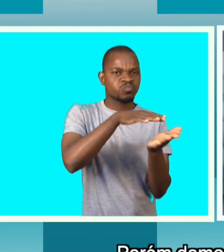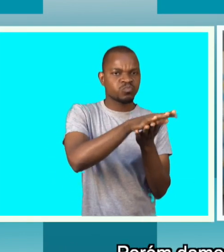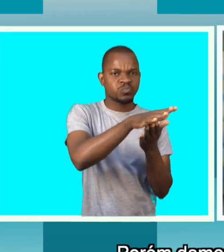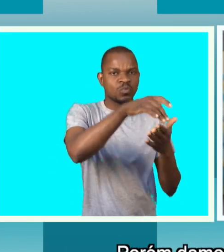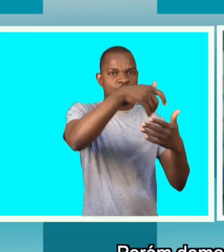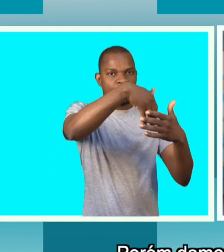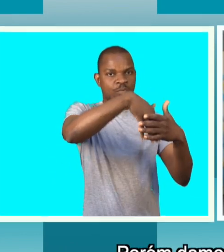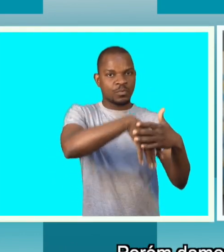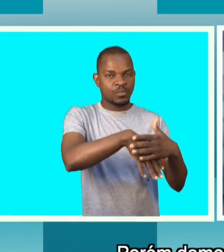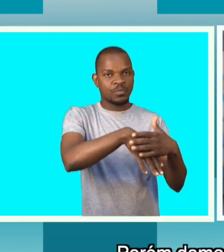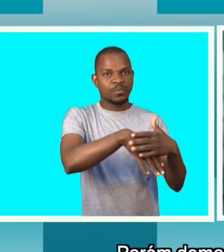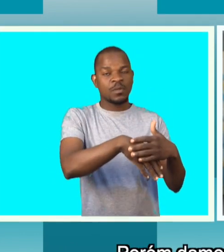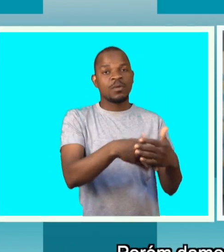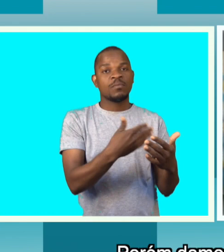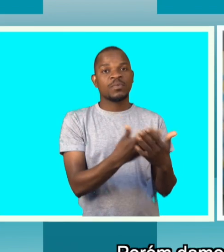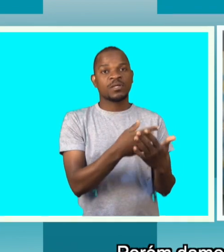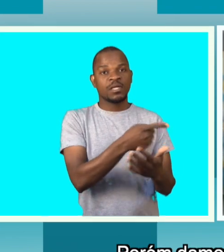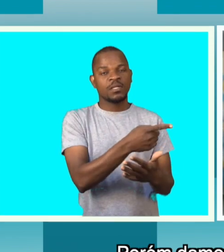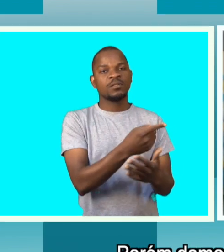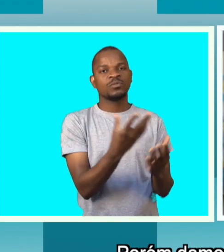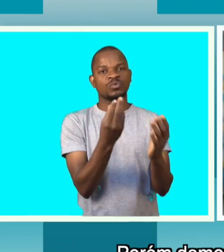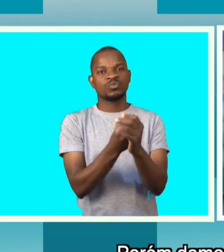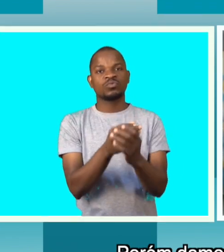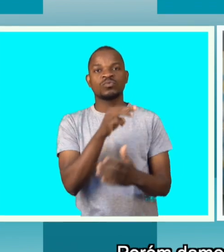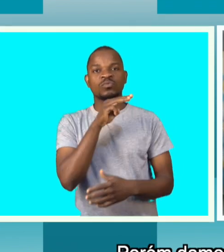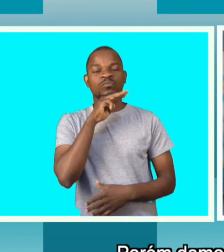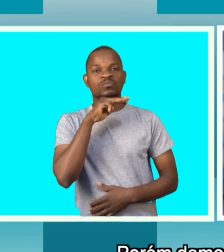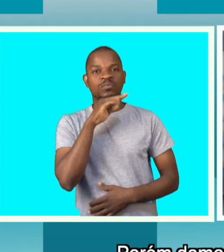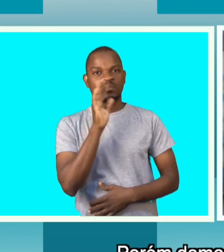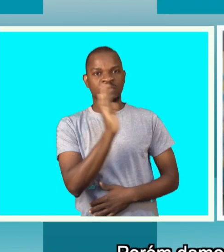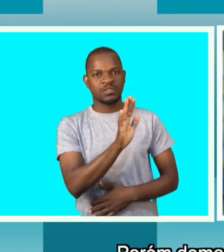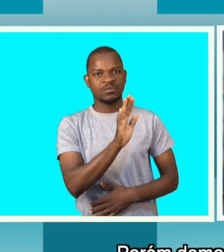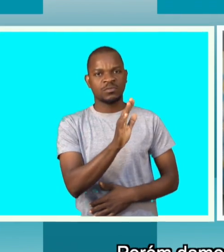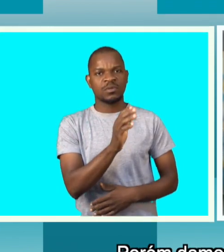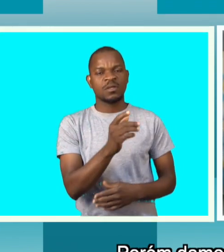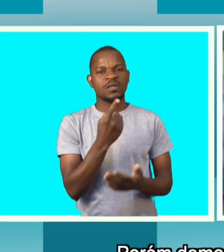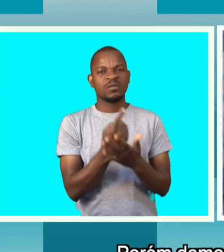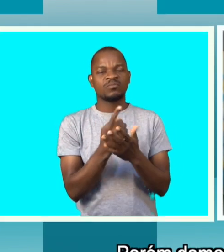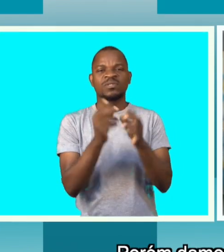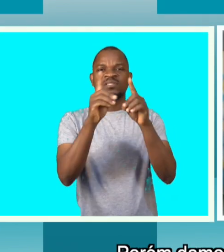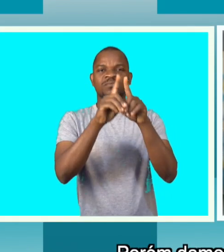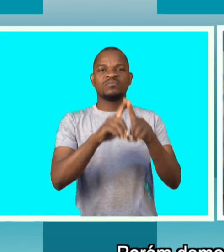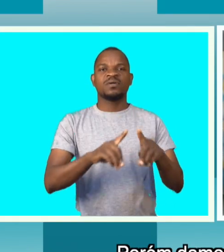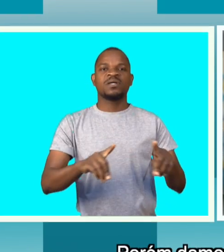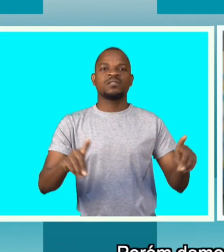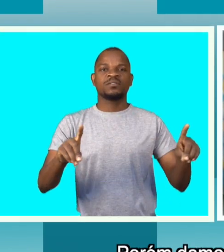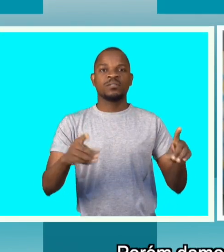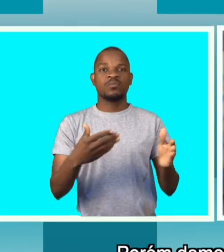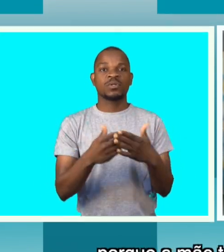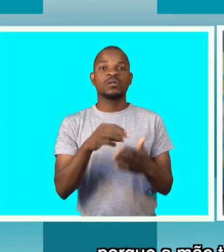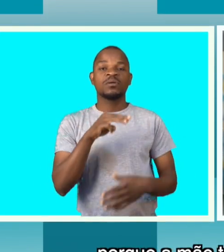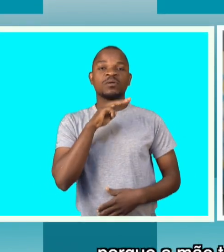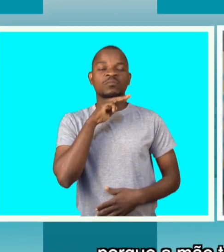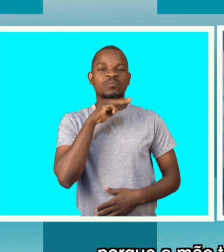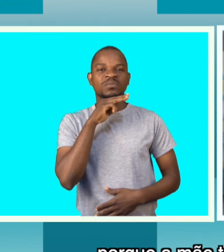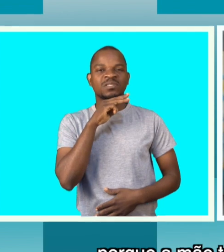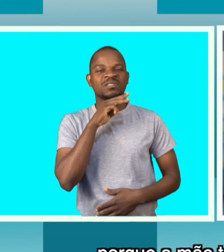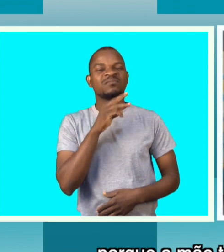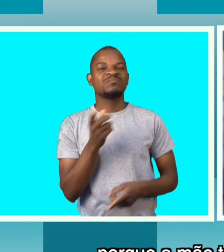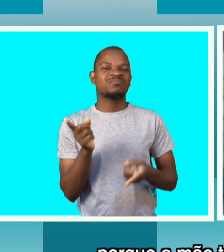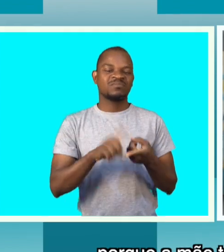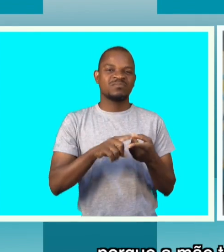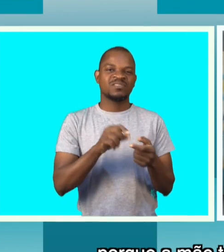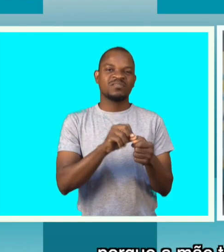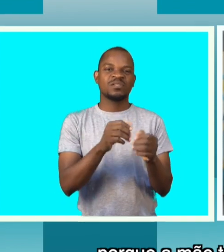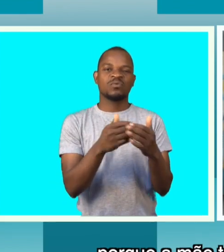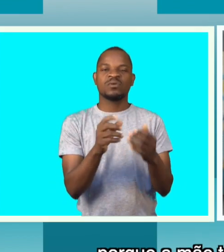social e que entre ele ea mãe poderá ser apaziguada situações porque a mãe não volte a fazer